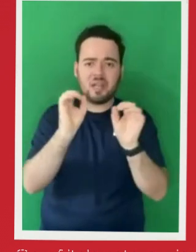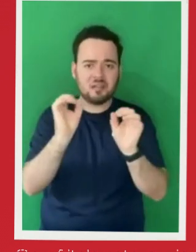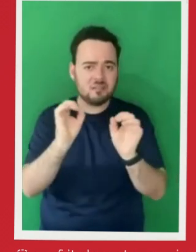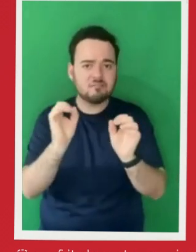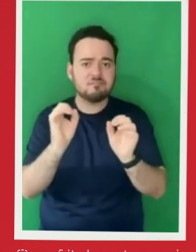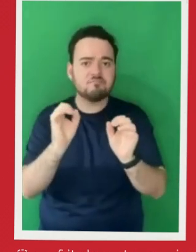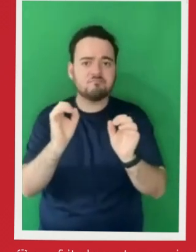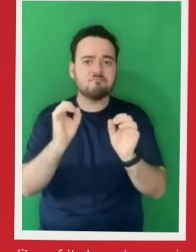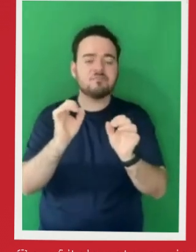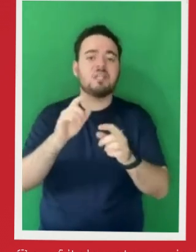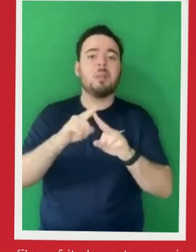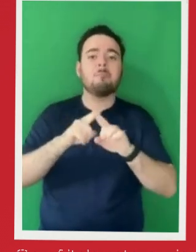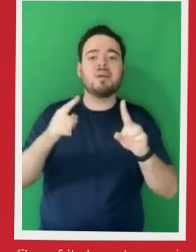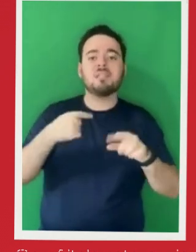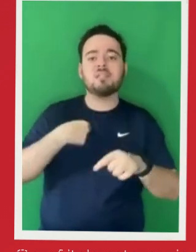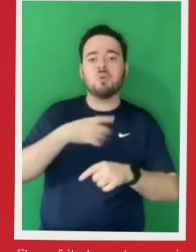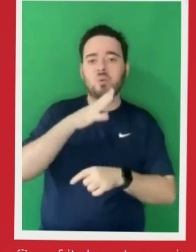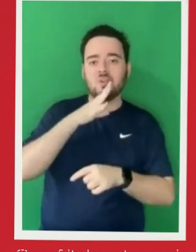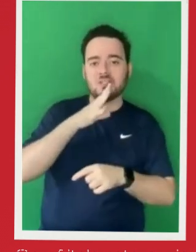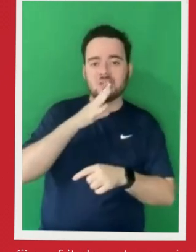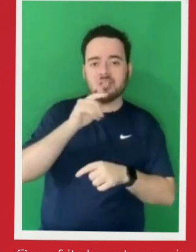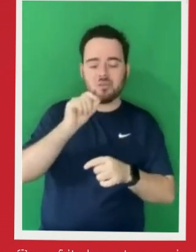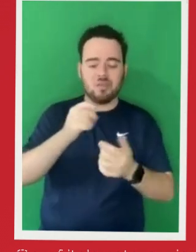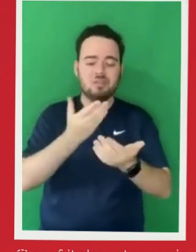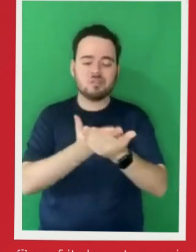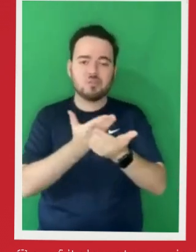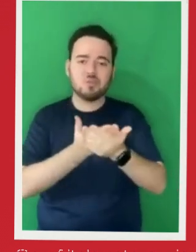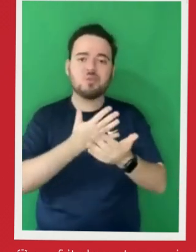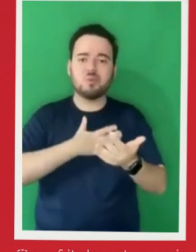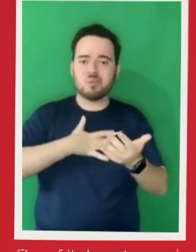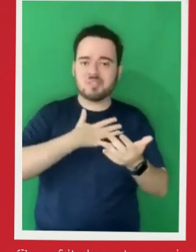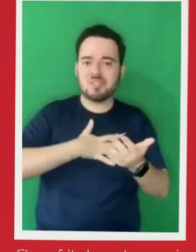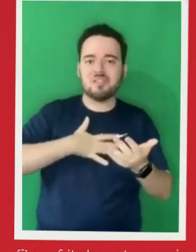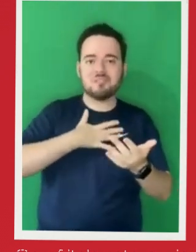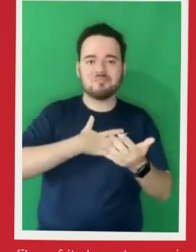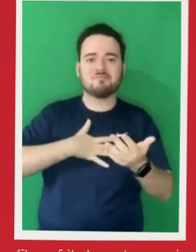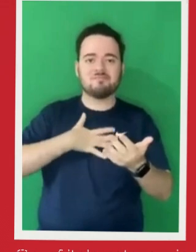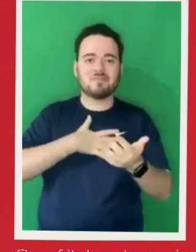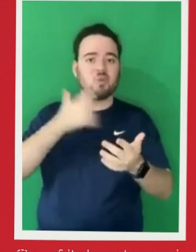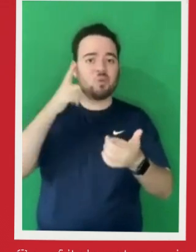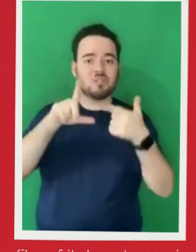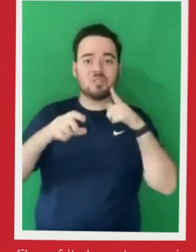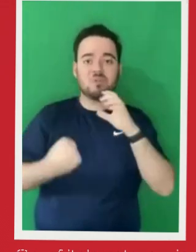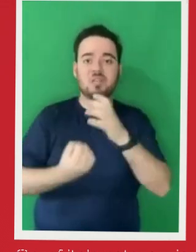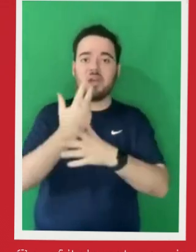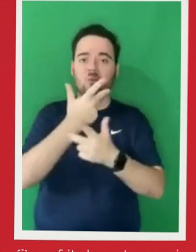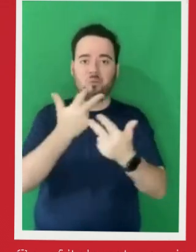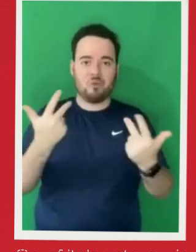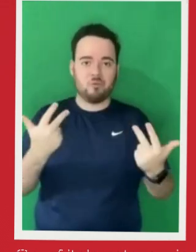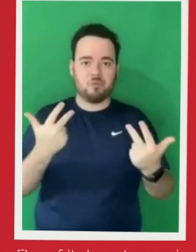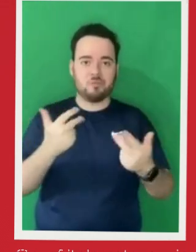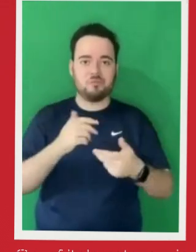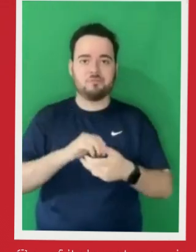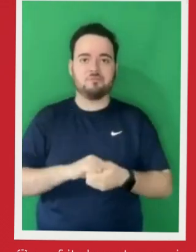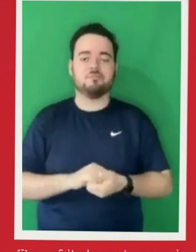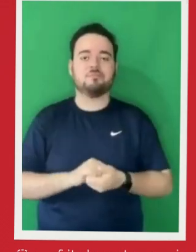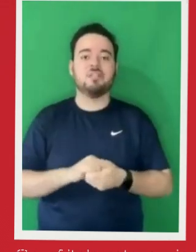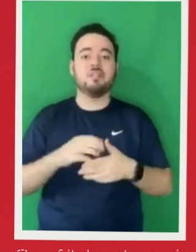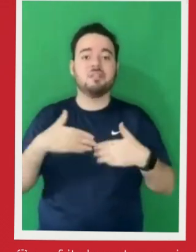dizer, eu não conheço esse estudo, mas o que eu tô conhecendo é isso aqui, nesse aqui eu consigo mergulhar e nesse aqui eu consigo criar algo,